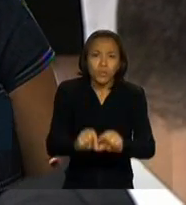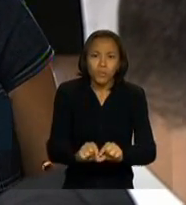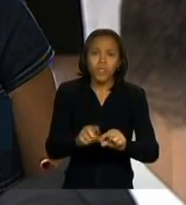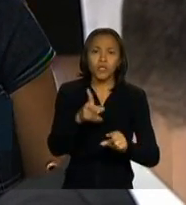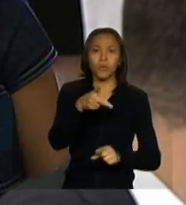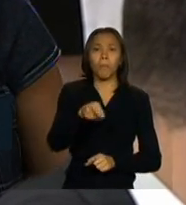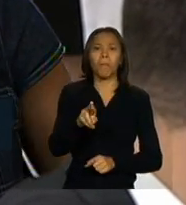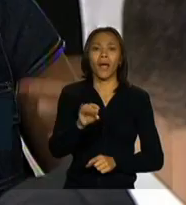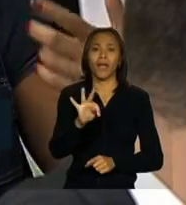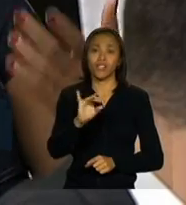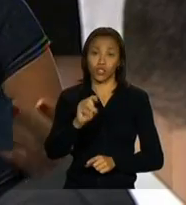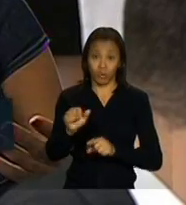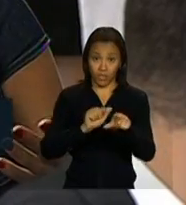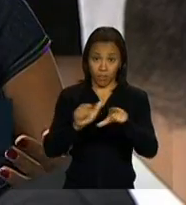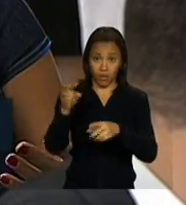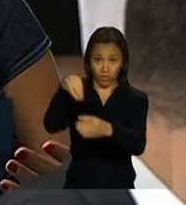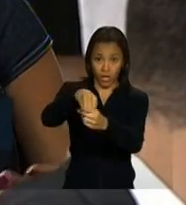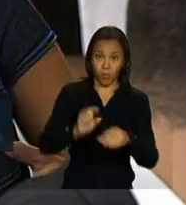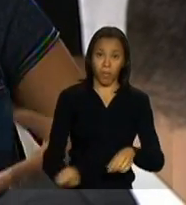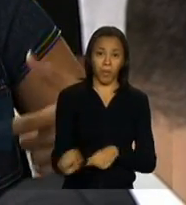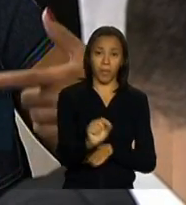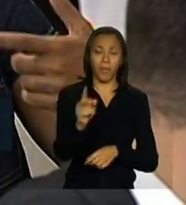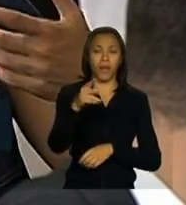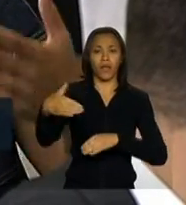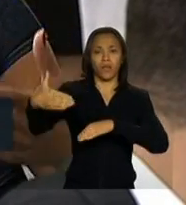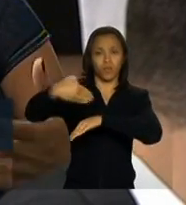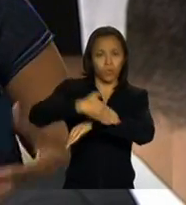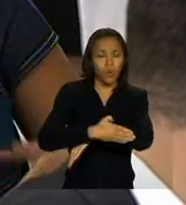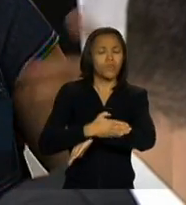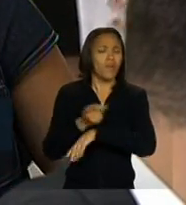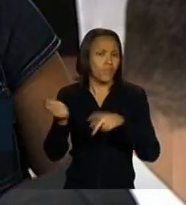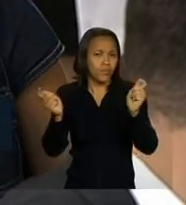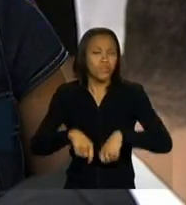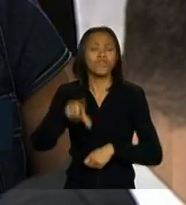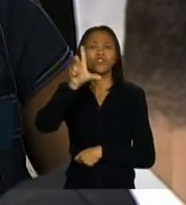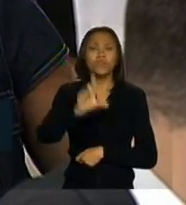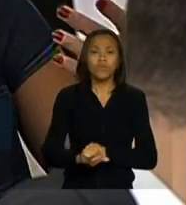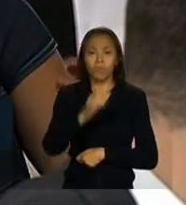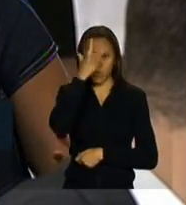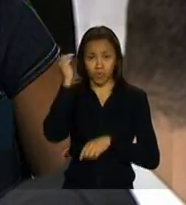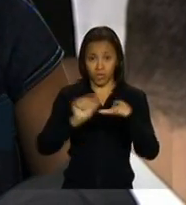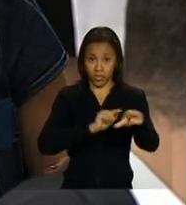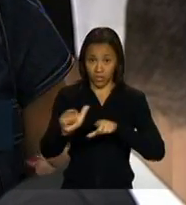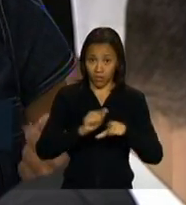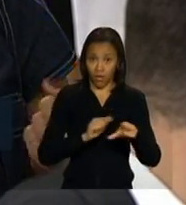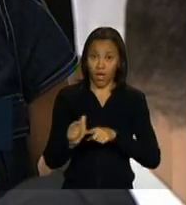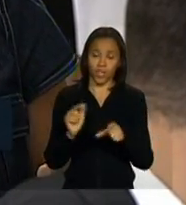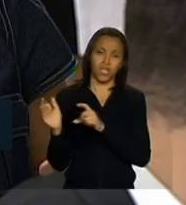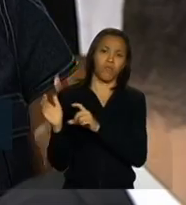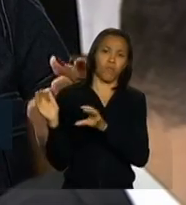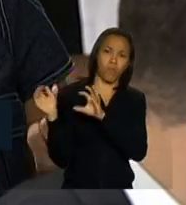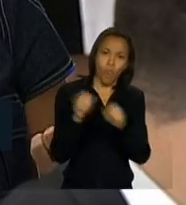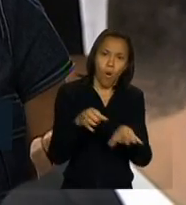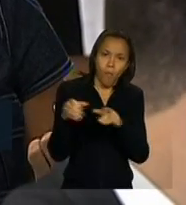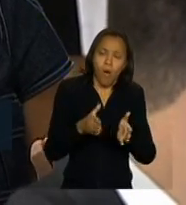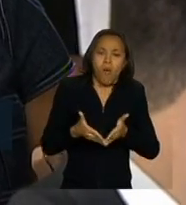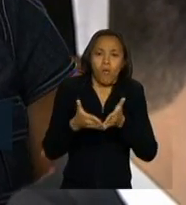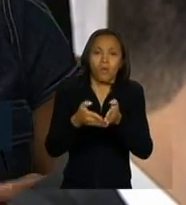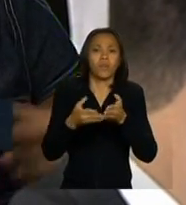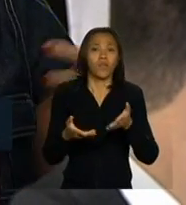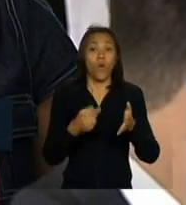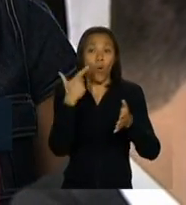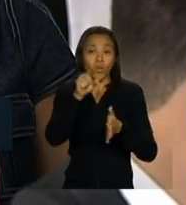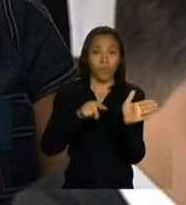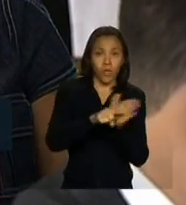nos portos brasileiros pode significar na prática em redução de custo para os operadores, para os armadores? E minha pergunta é para o ministro